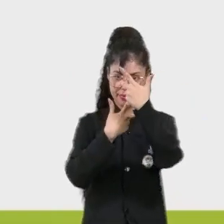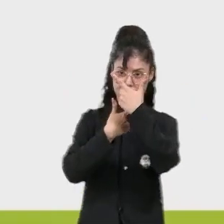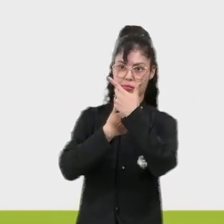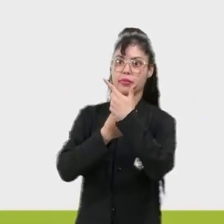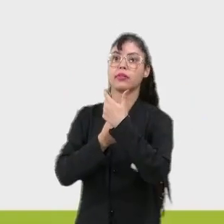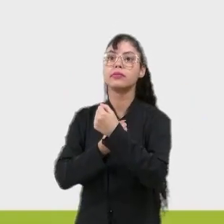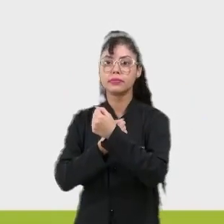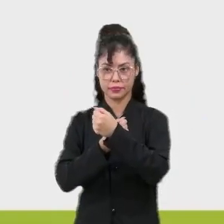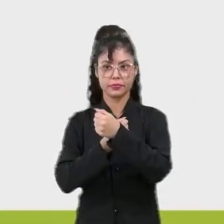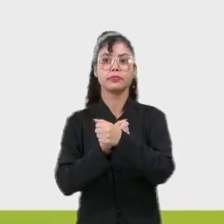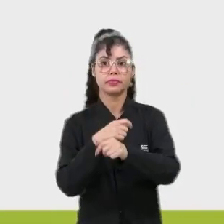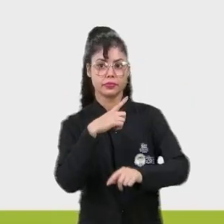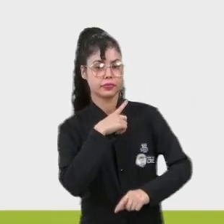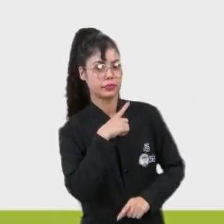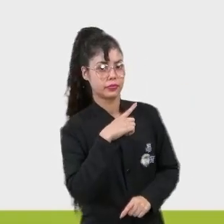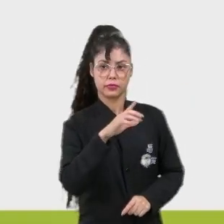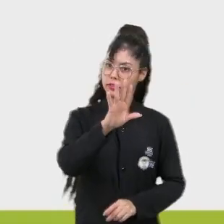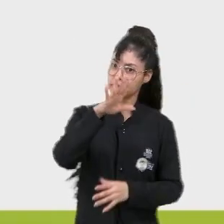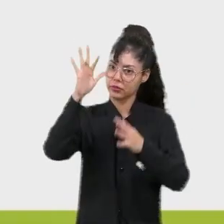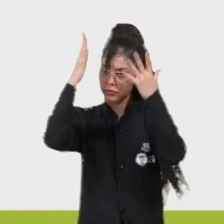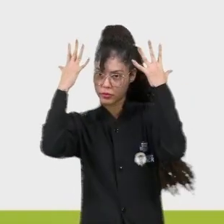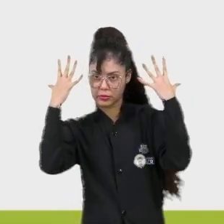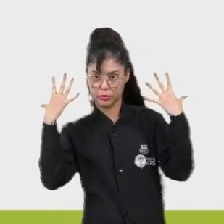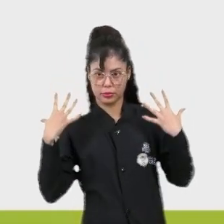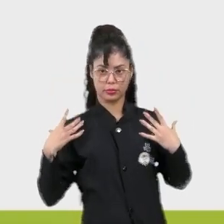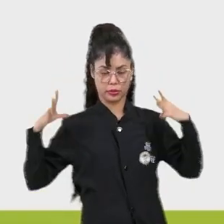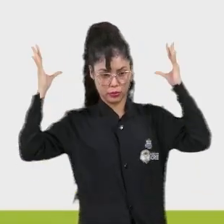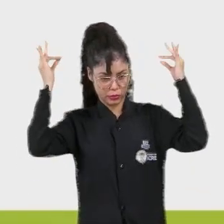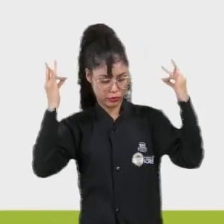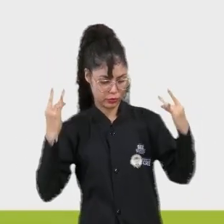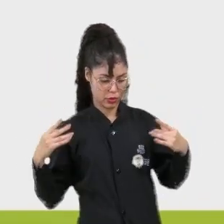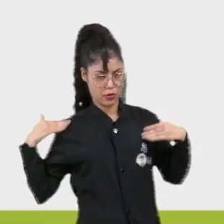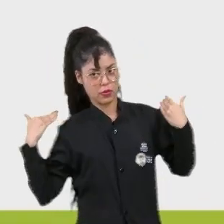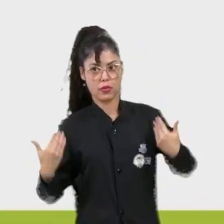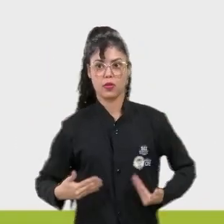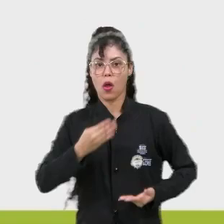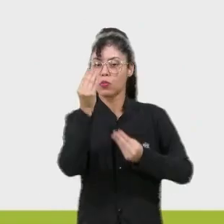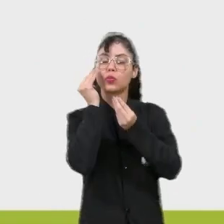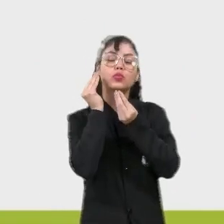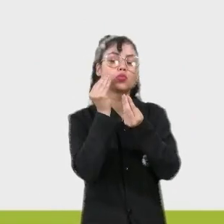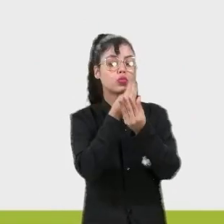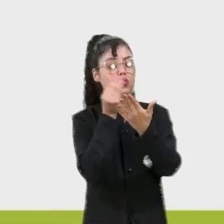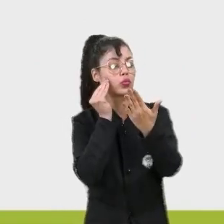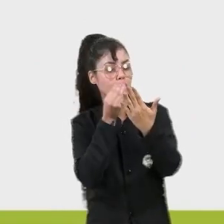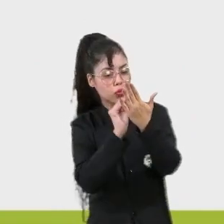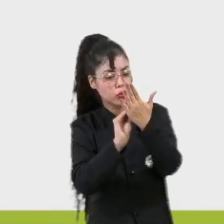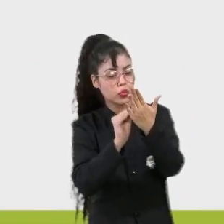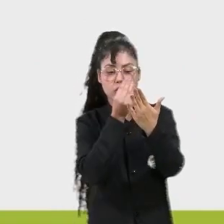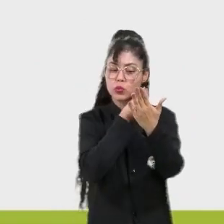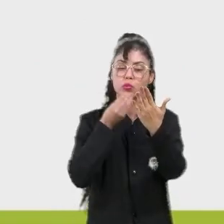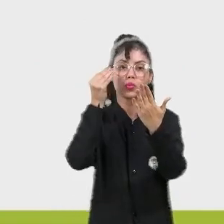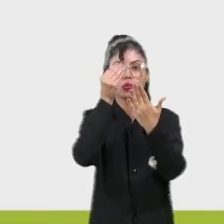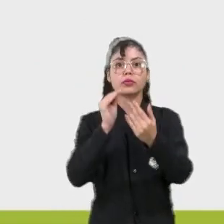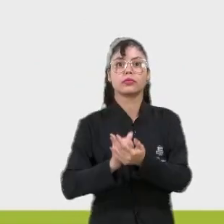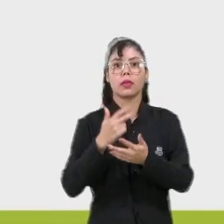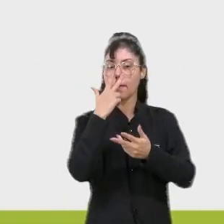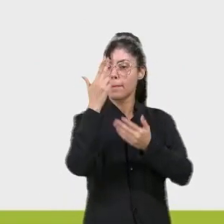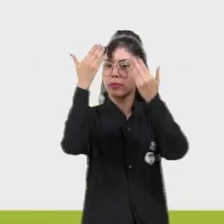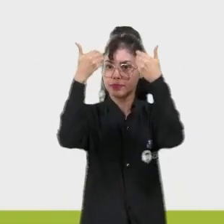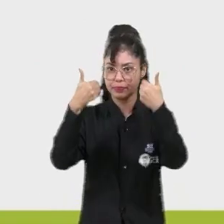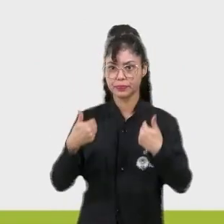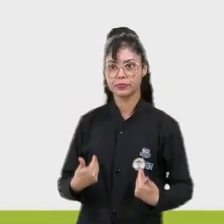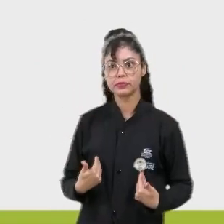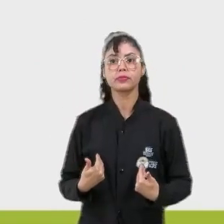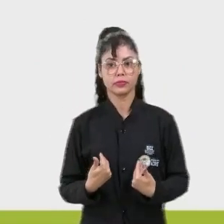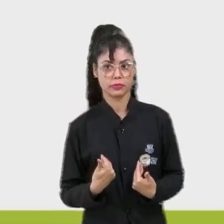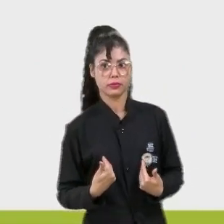né? Você tem ali o cabeleireiro que trabalha com a estética, maquiador, são pessoas que trabalham com a aparência.